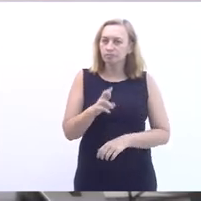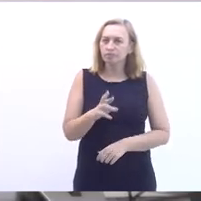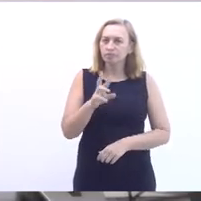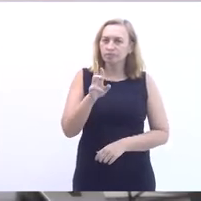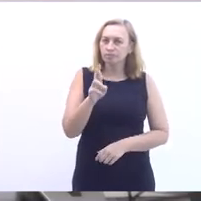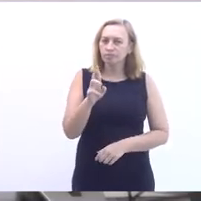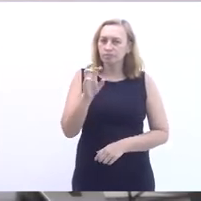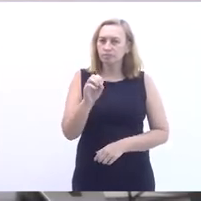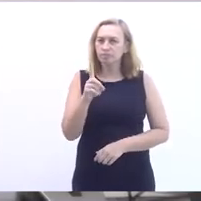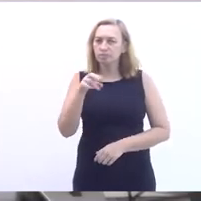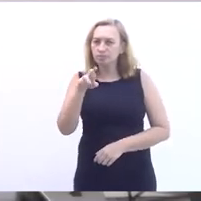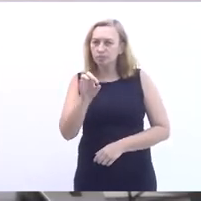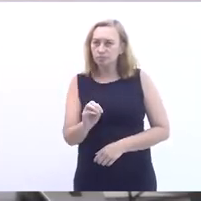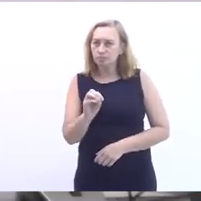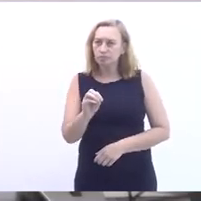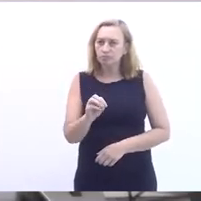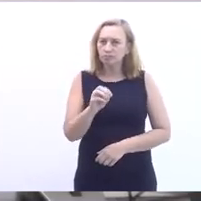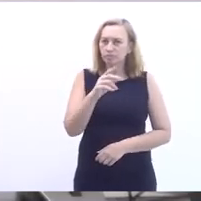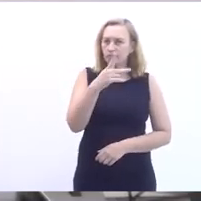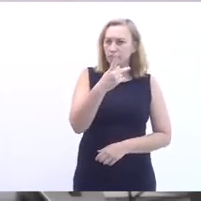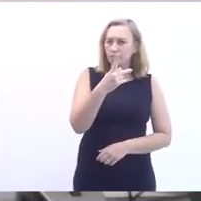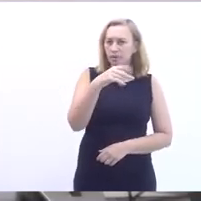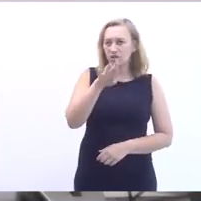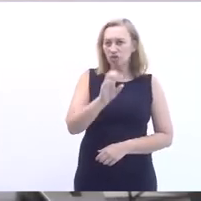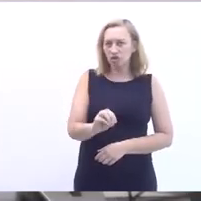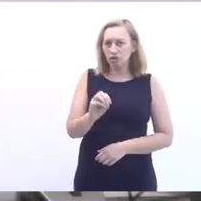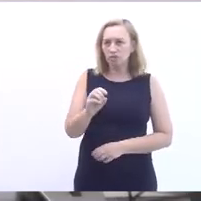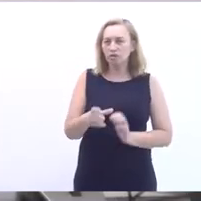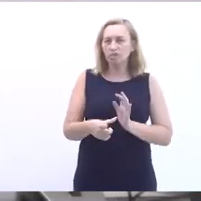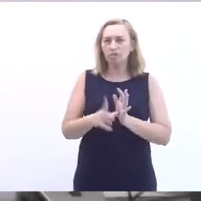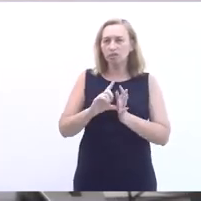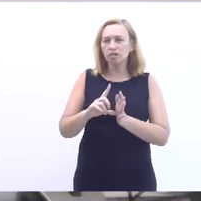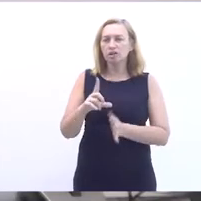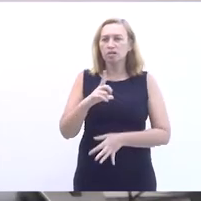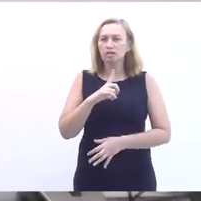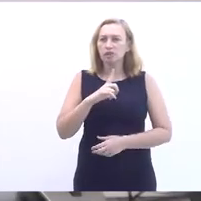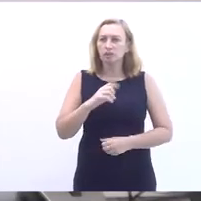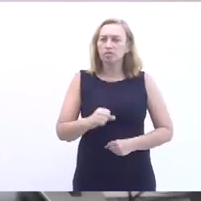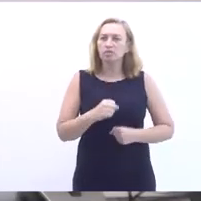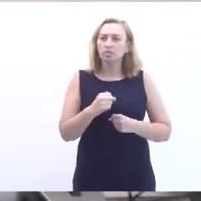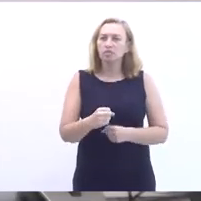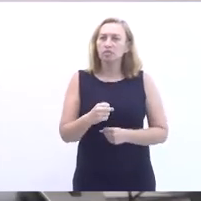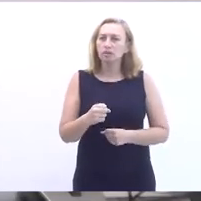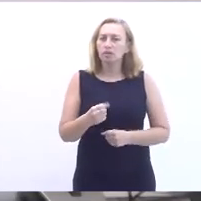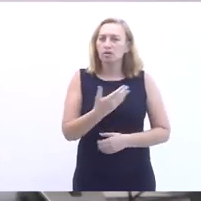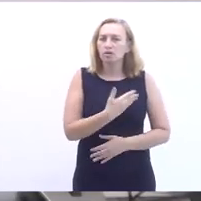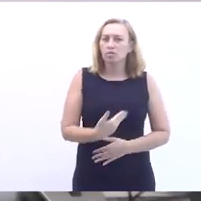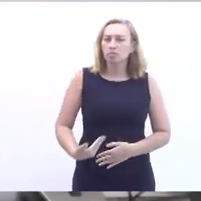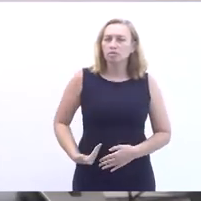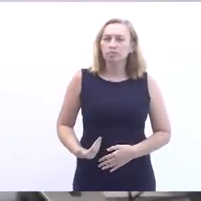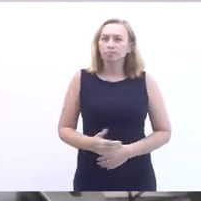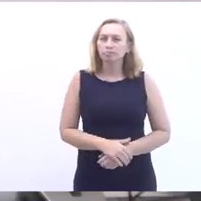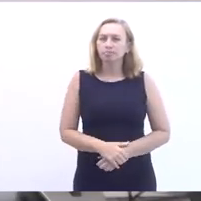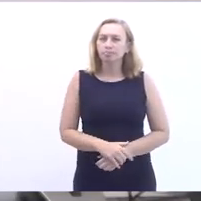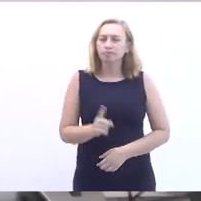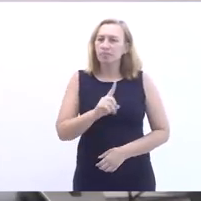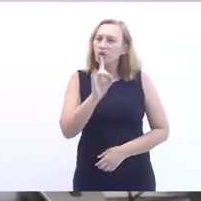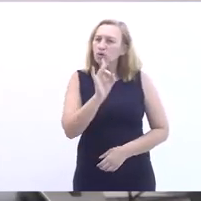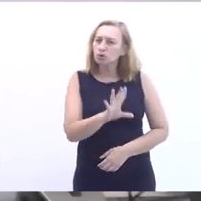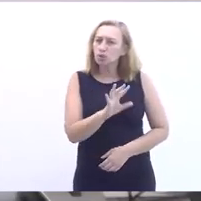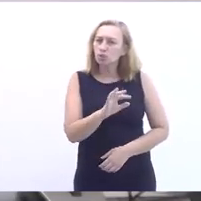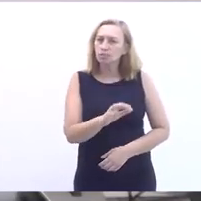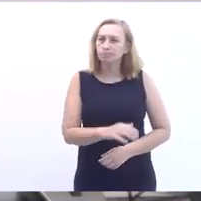Batista Pacheco arte Doutor André Castro tem assumido uma posição pública né de não